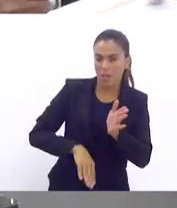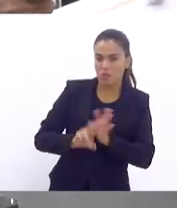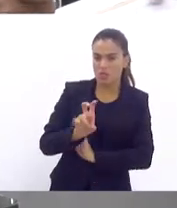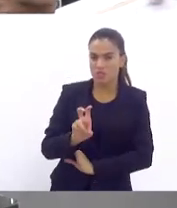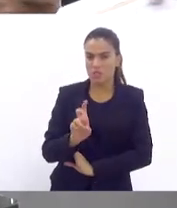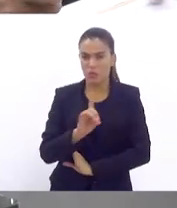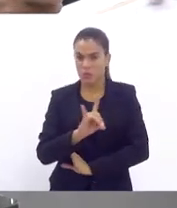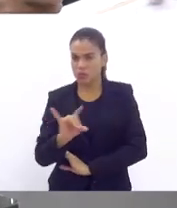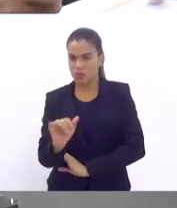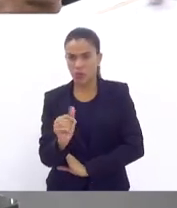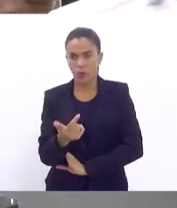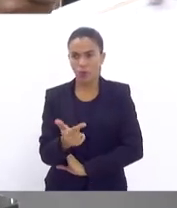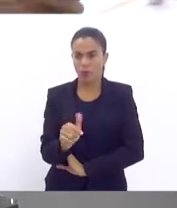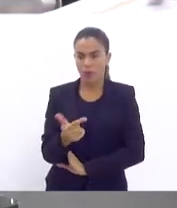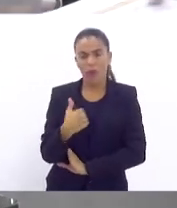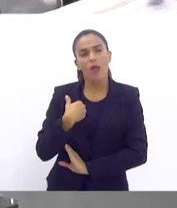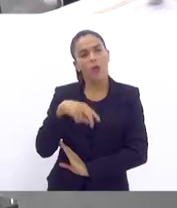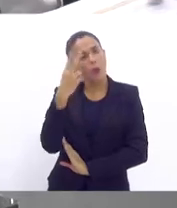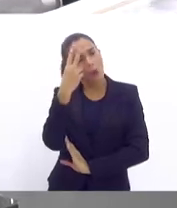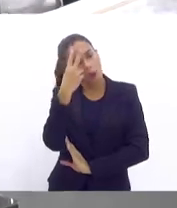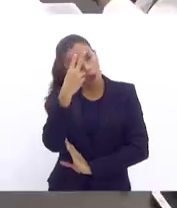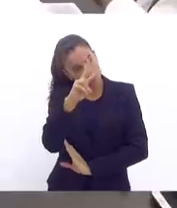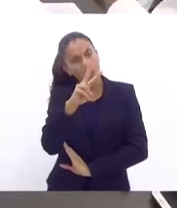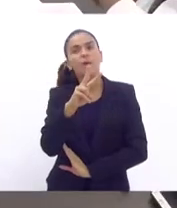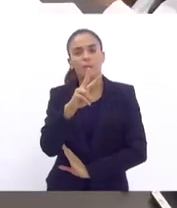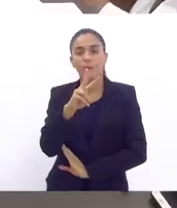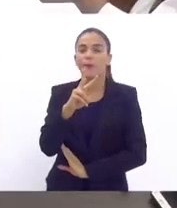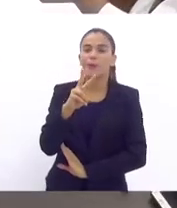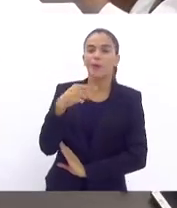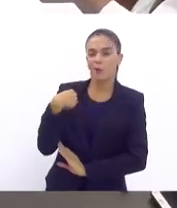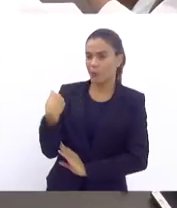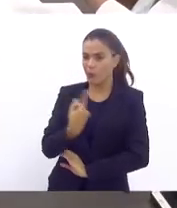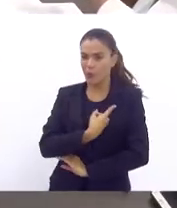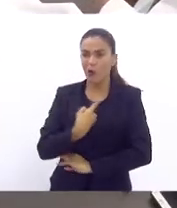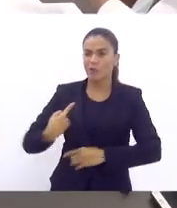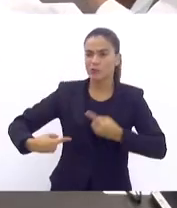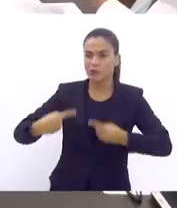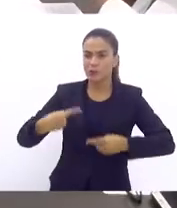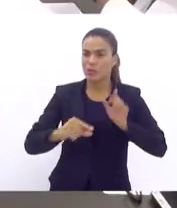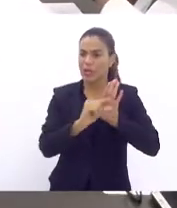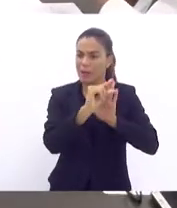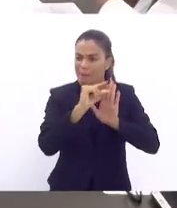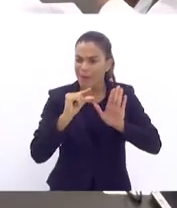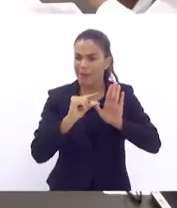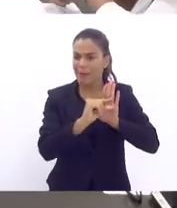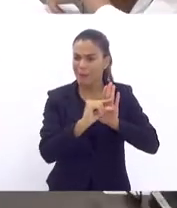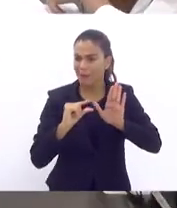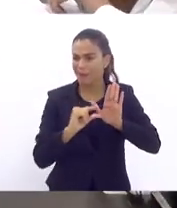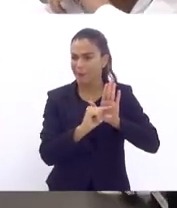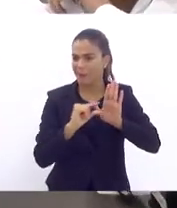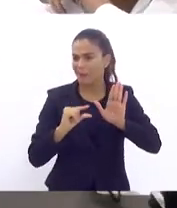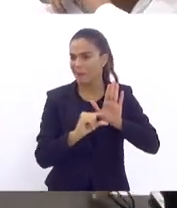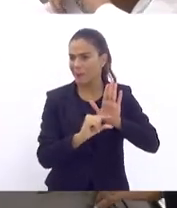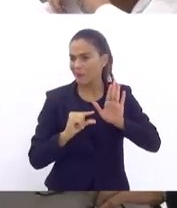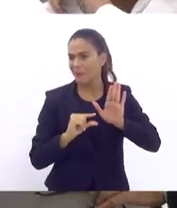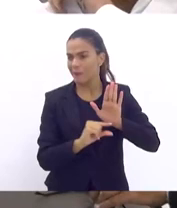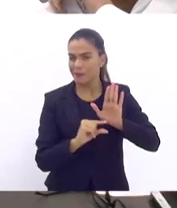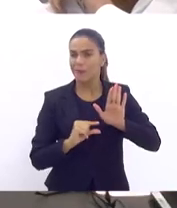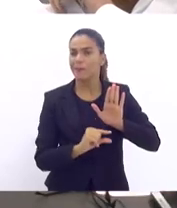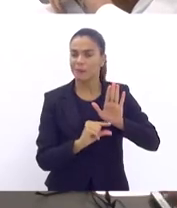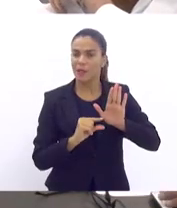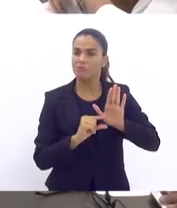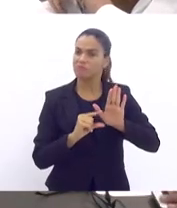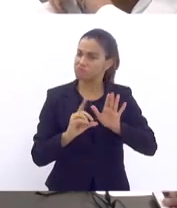do Regimento eu me lembro que quando nós discutimos emenda por emenda de forma completamente